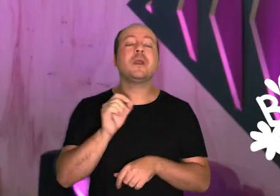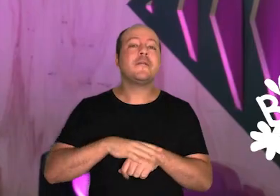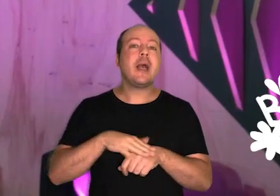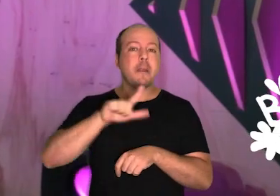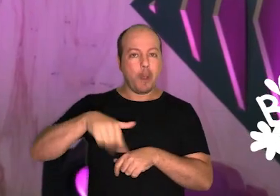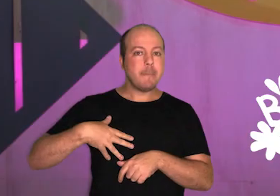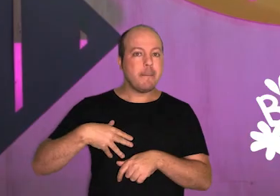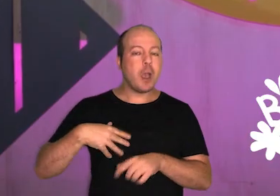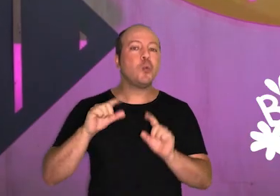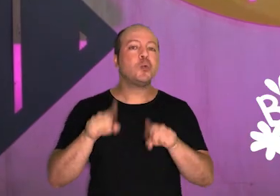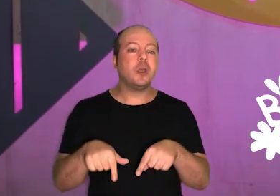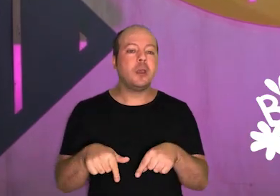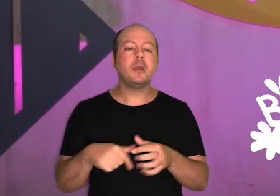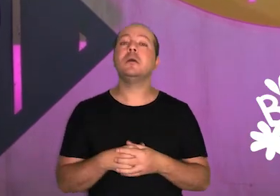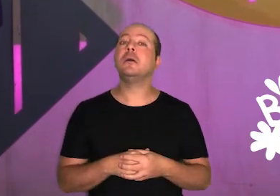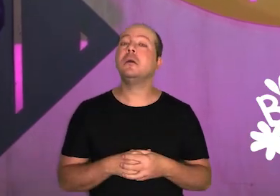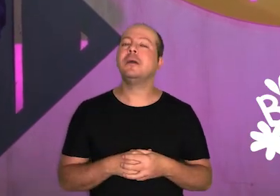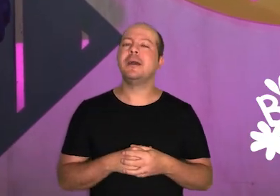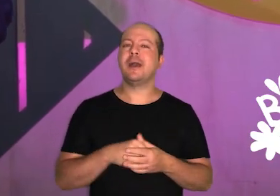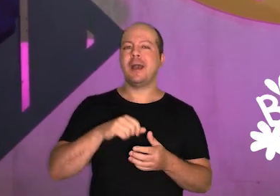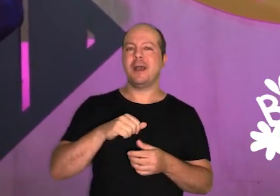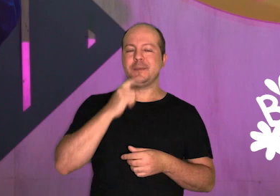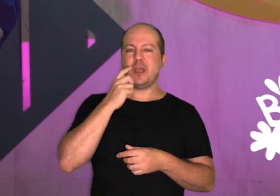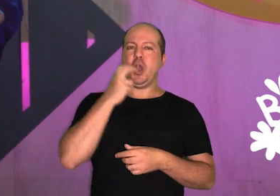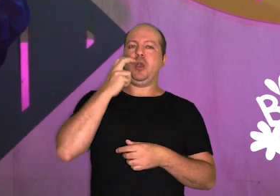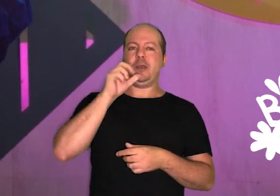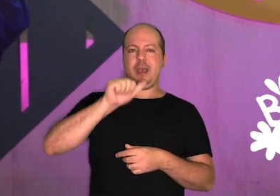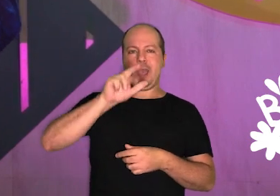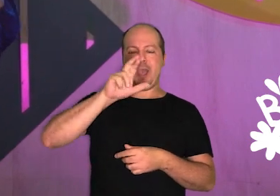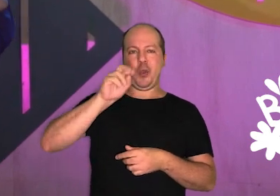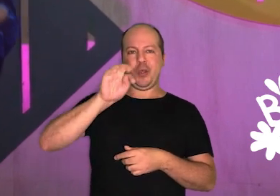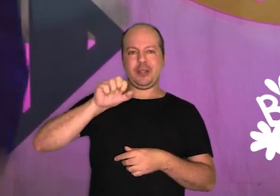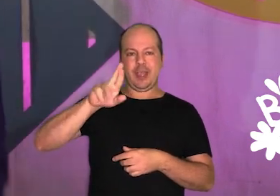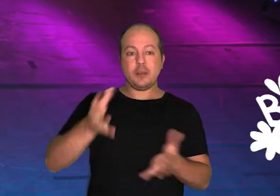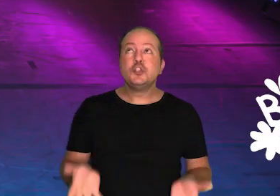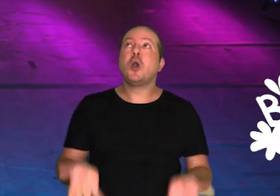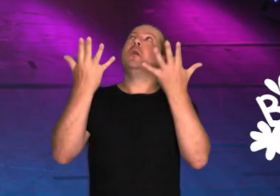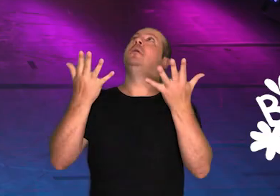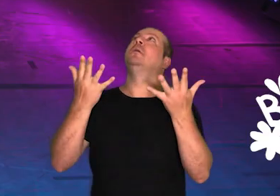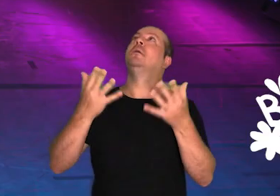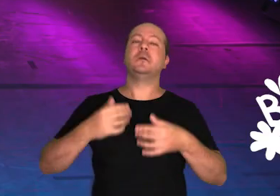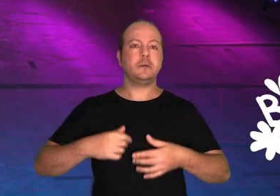sabe? Coloca para arrotar. Como é que se faz? Joga o bebê para cima.